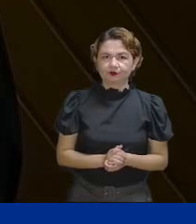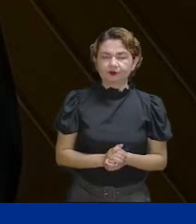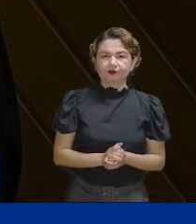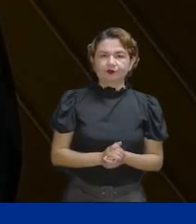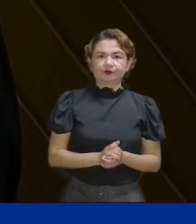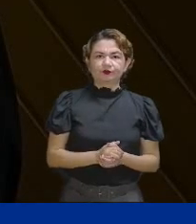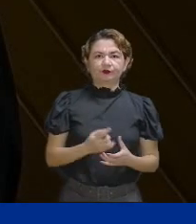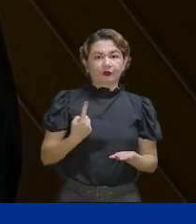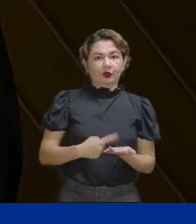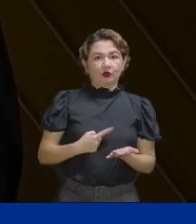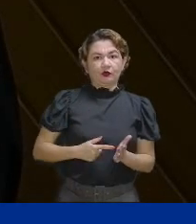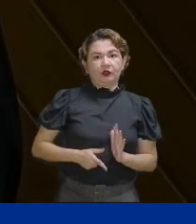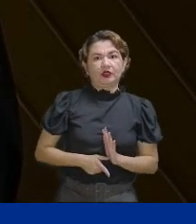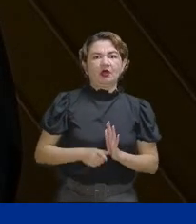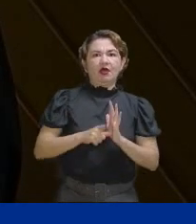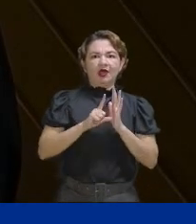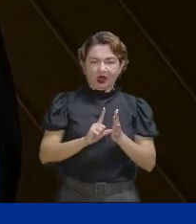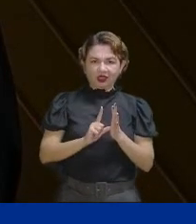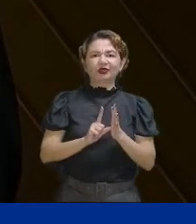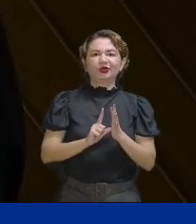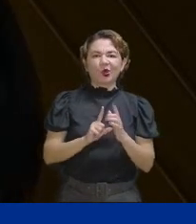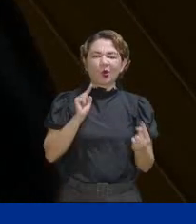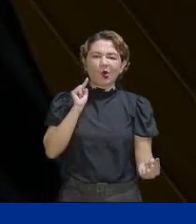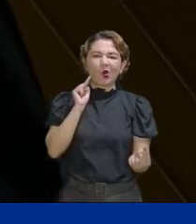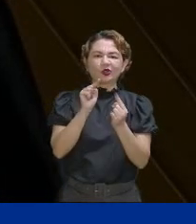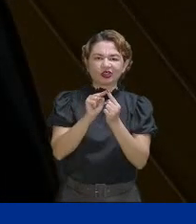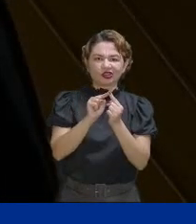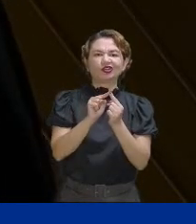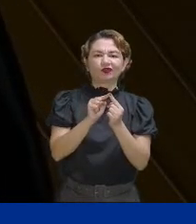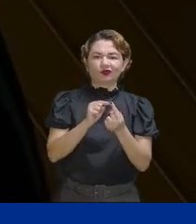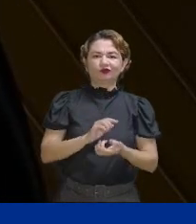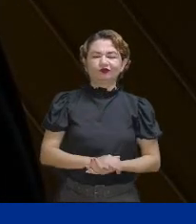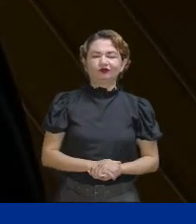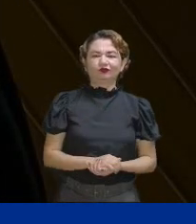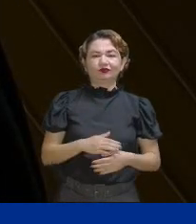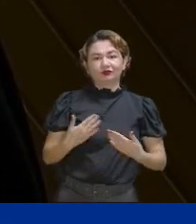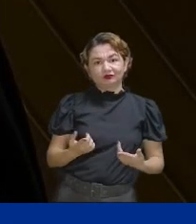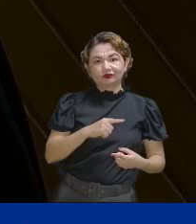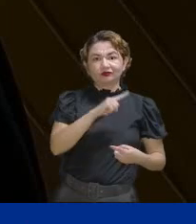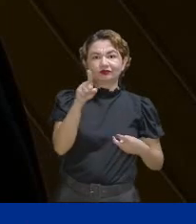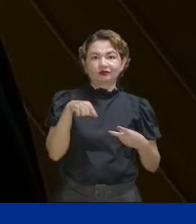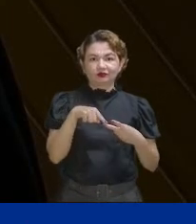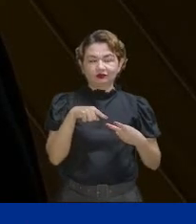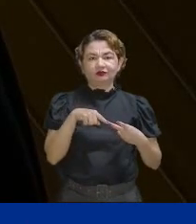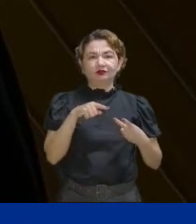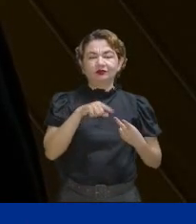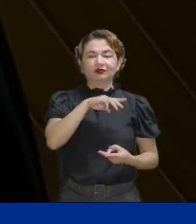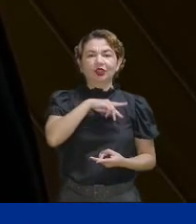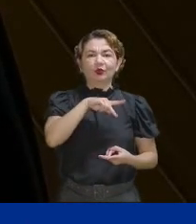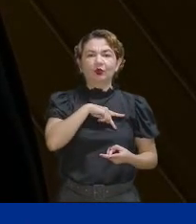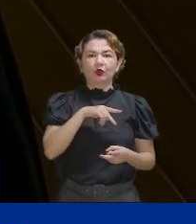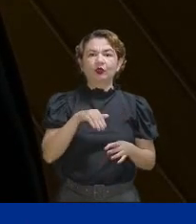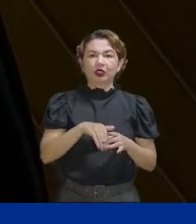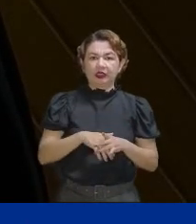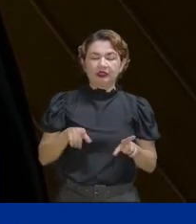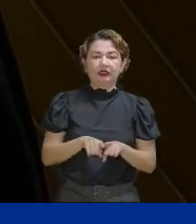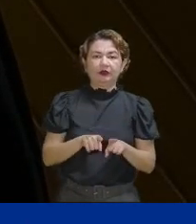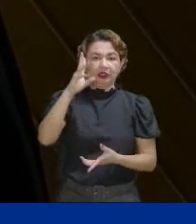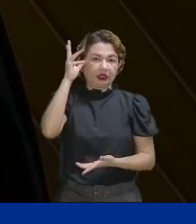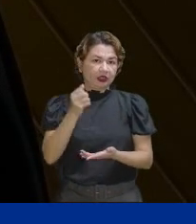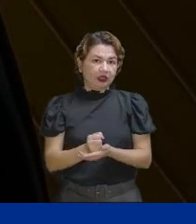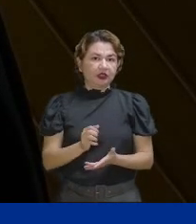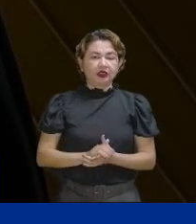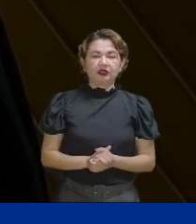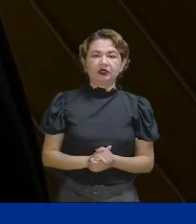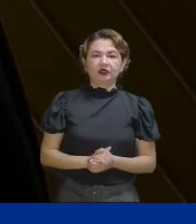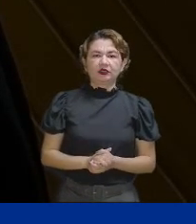um acerto prévio para aquela finalidade ilícita. Fecho aspas. Em segundo lugar, o órgão ministerial disse que a decisão